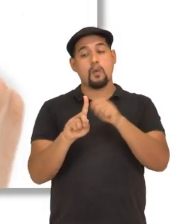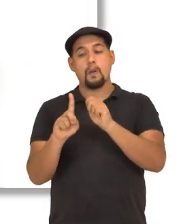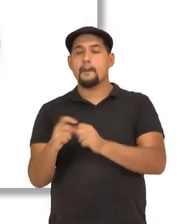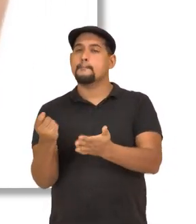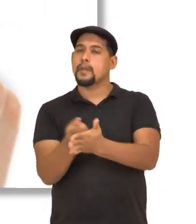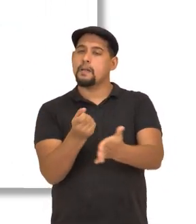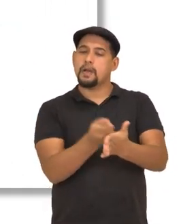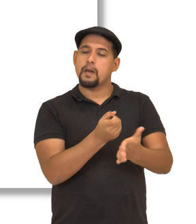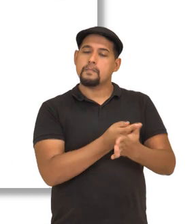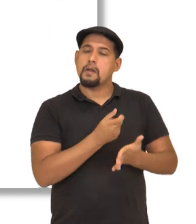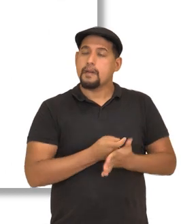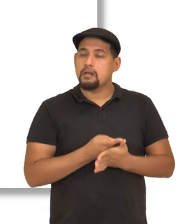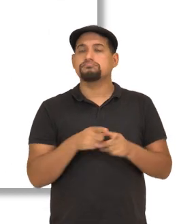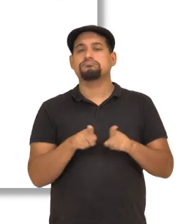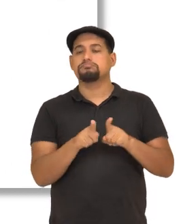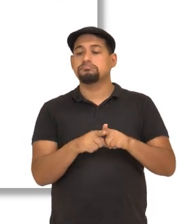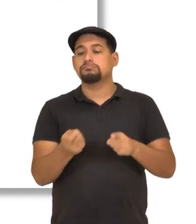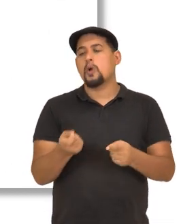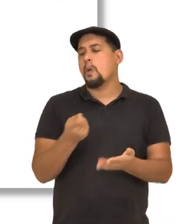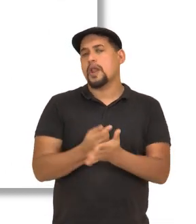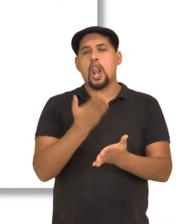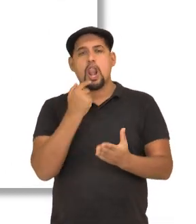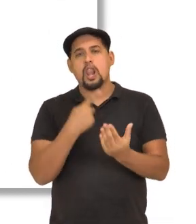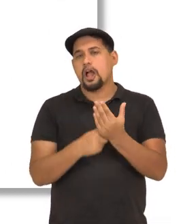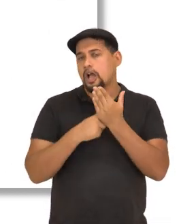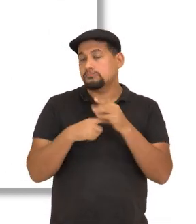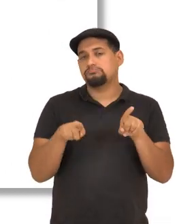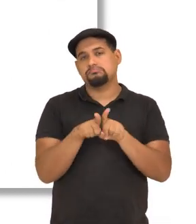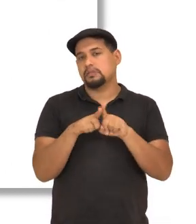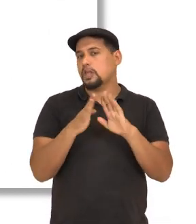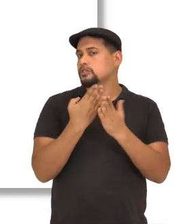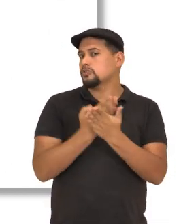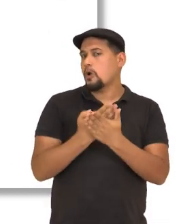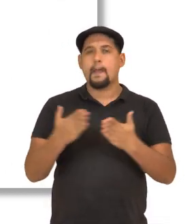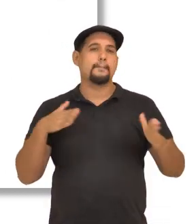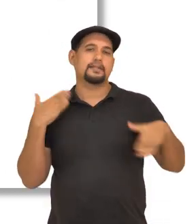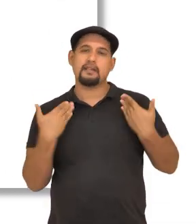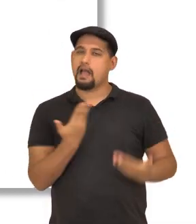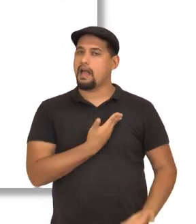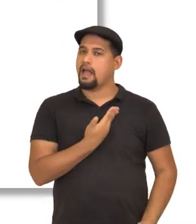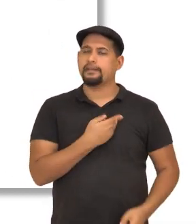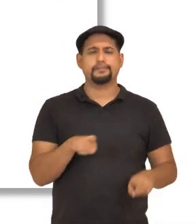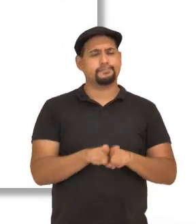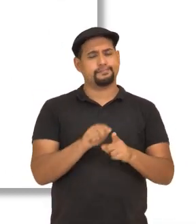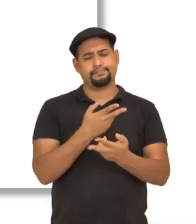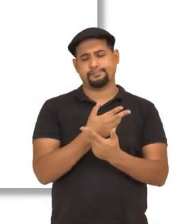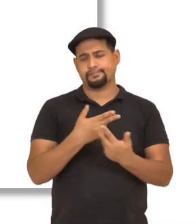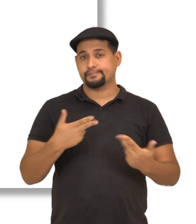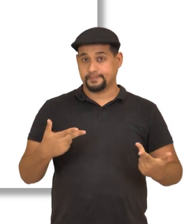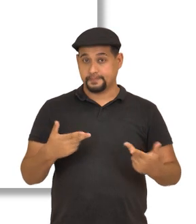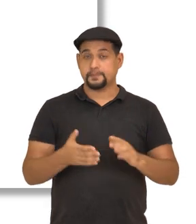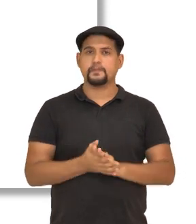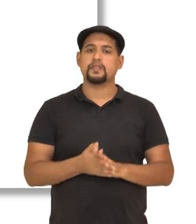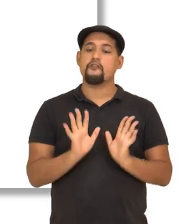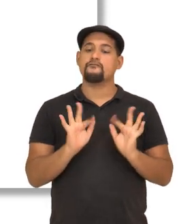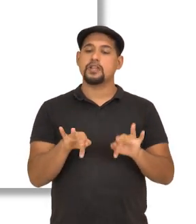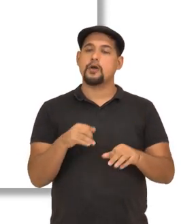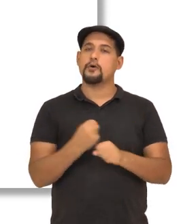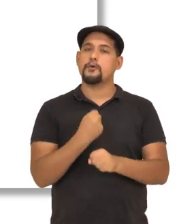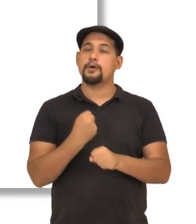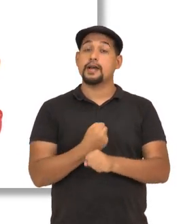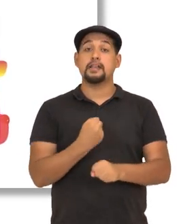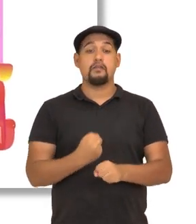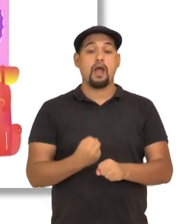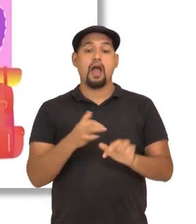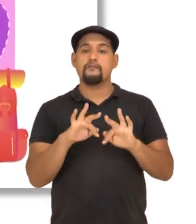que ela gaste conforme necessita, como comprar o lanche na escola, sair com as amigas, dentre outras coisas. No final do ano,